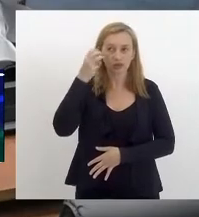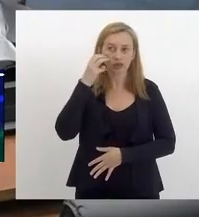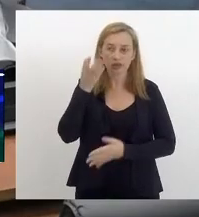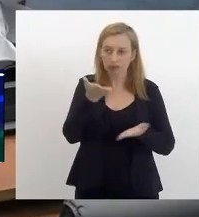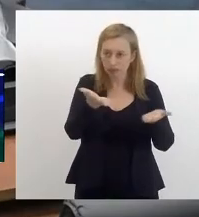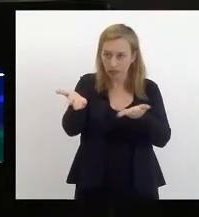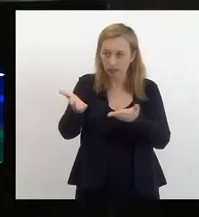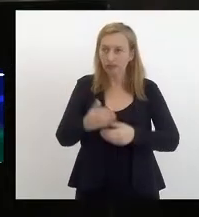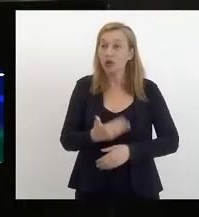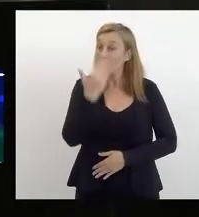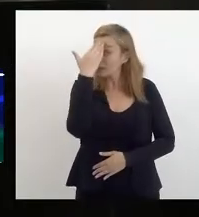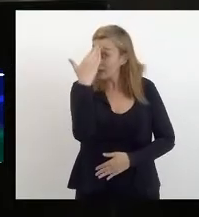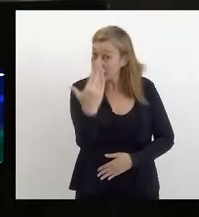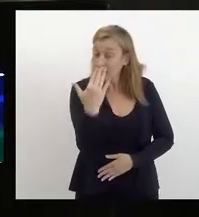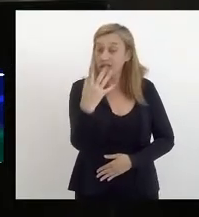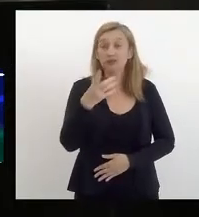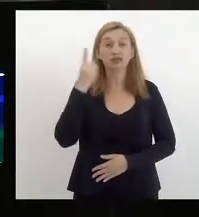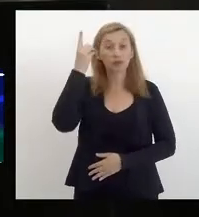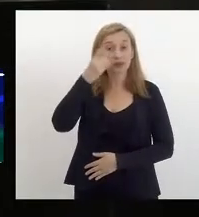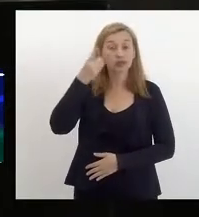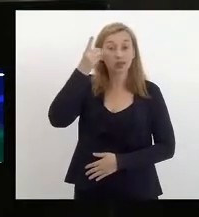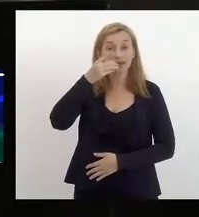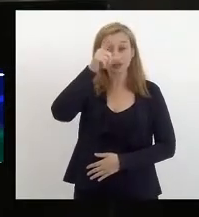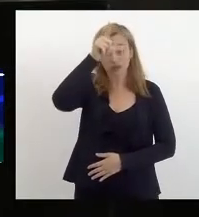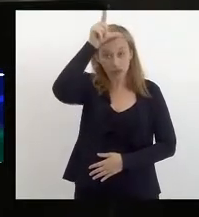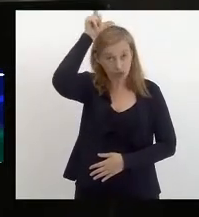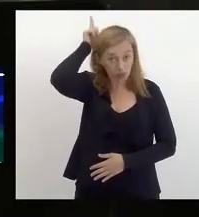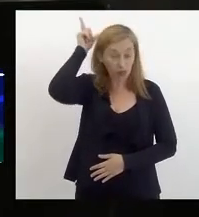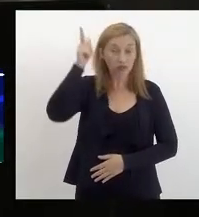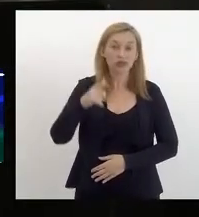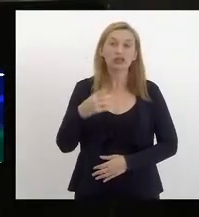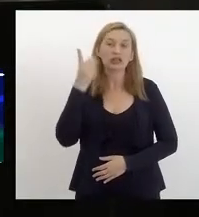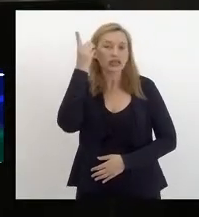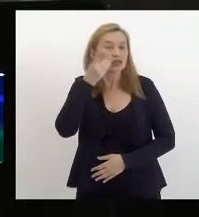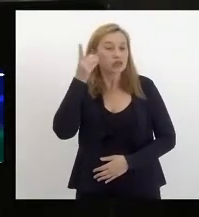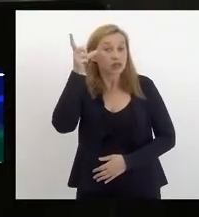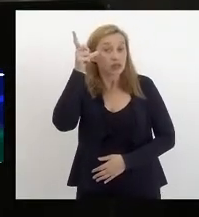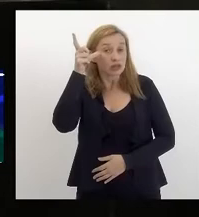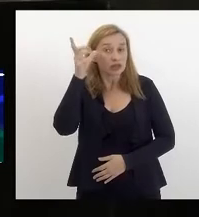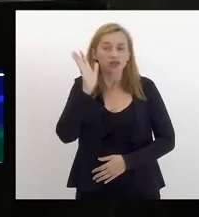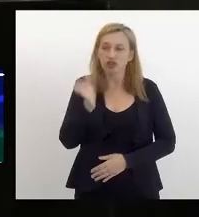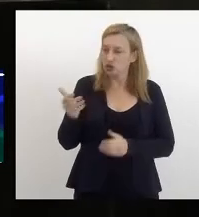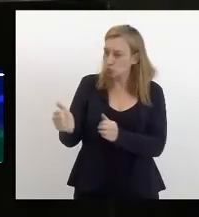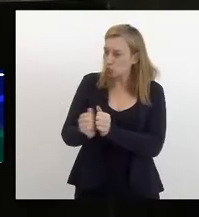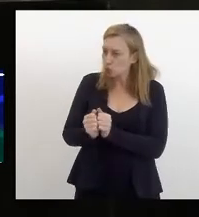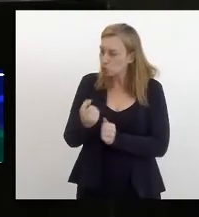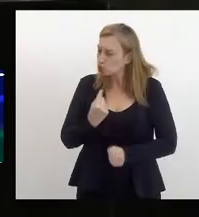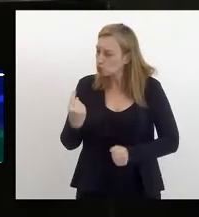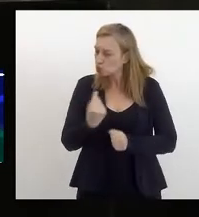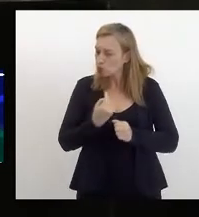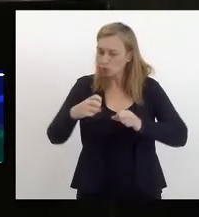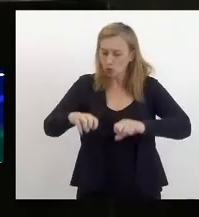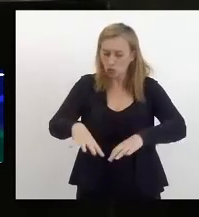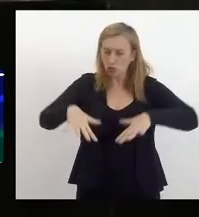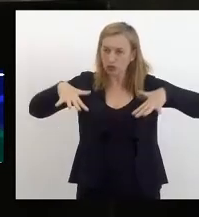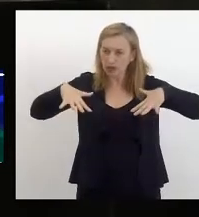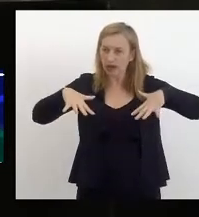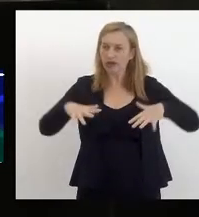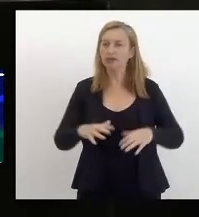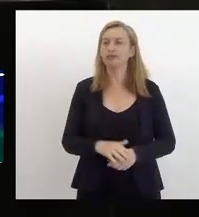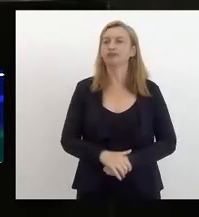favor obrigado Deputado Luiz Paulo Deputado a Lucinha já conosco aqui no plenário